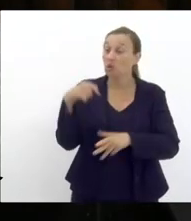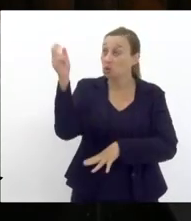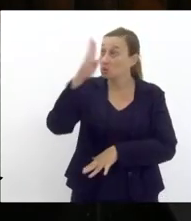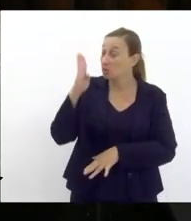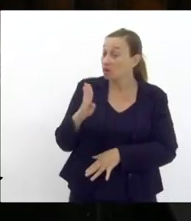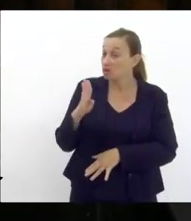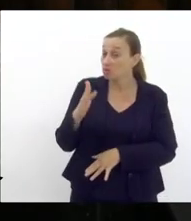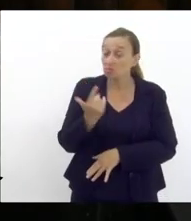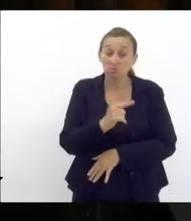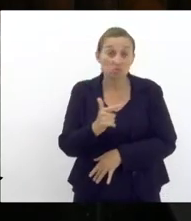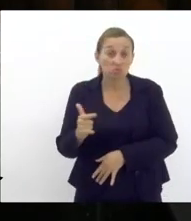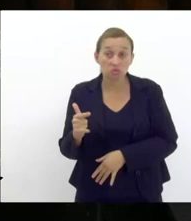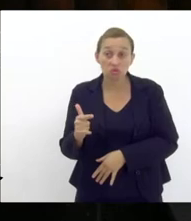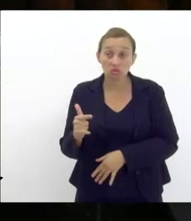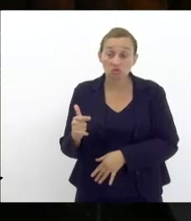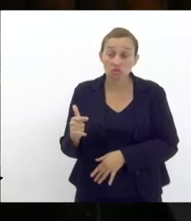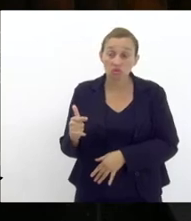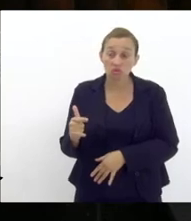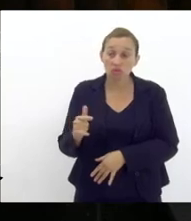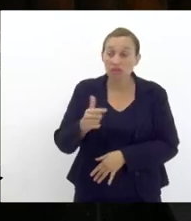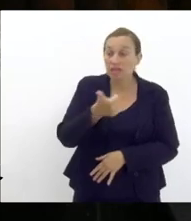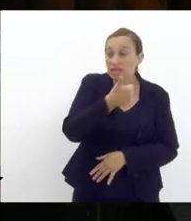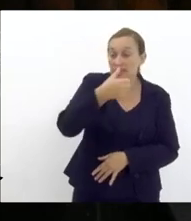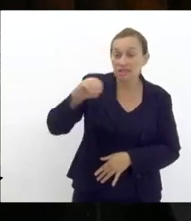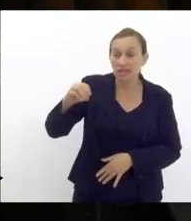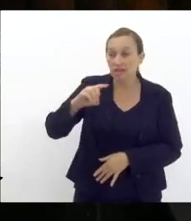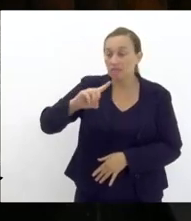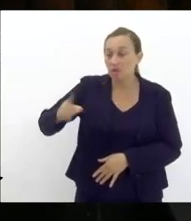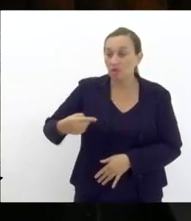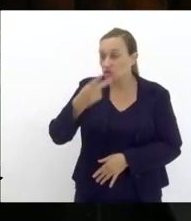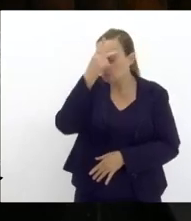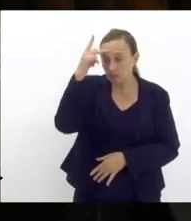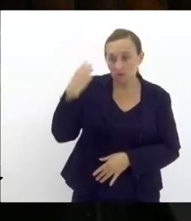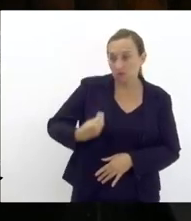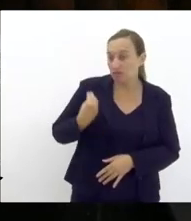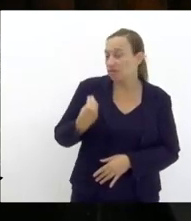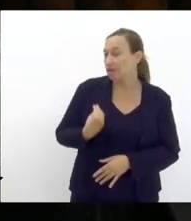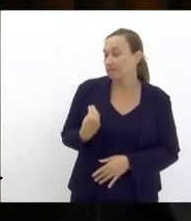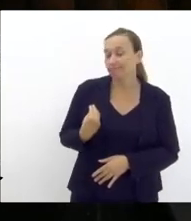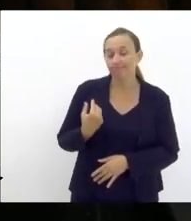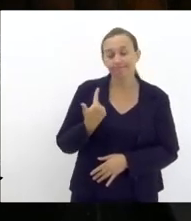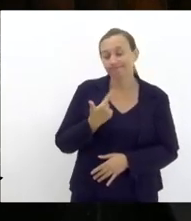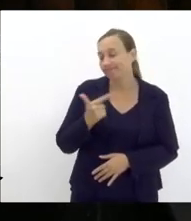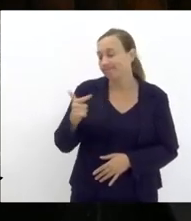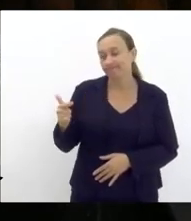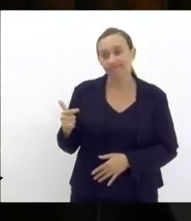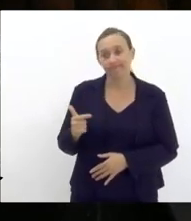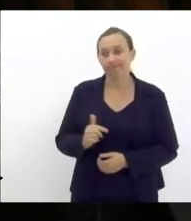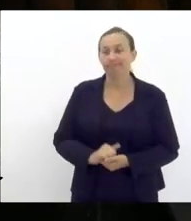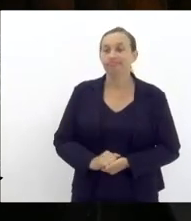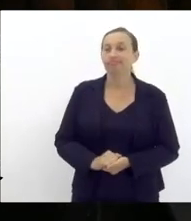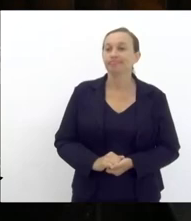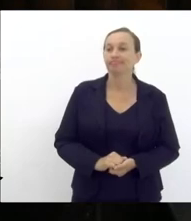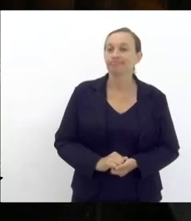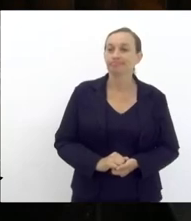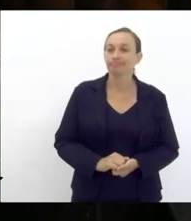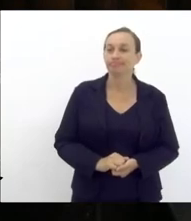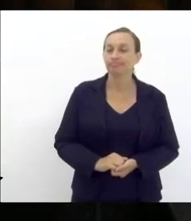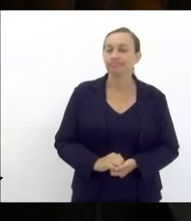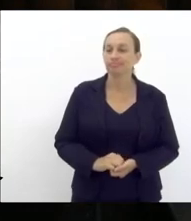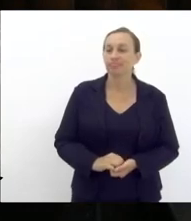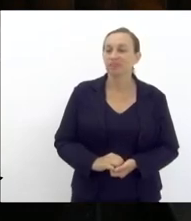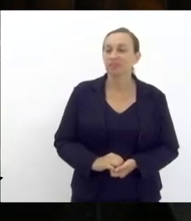não tinha ainda 100 milhões de habitantes não tinha ainda 100 milhões de habitantes